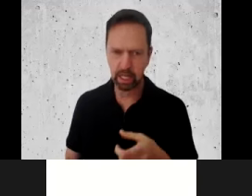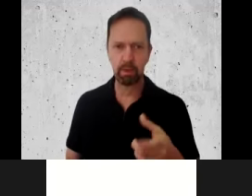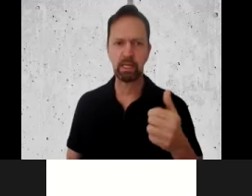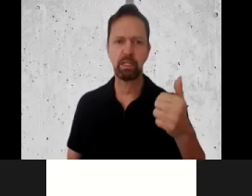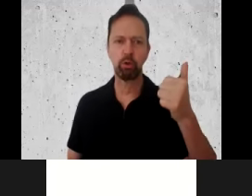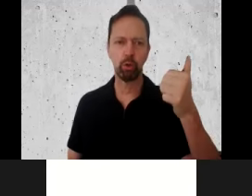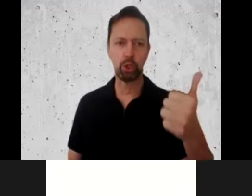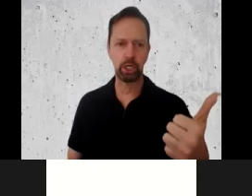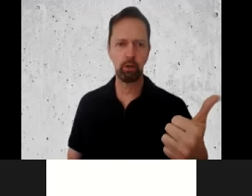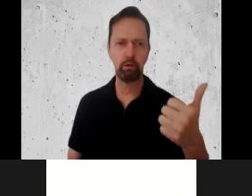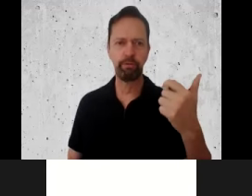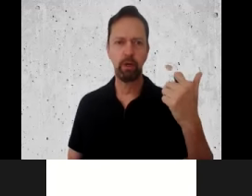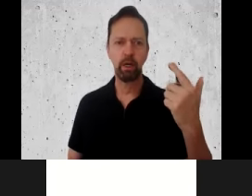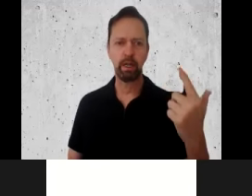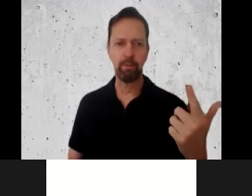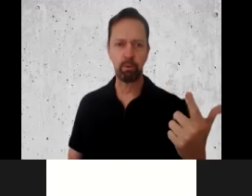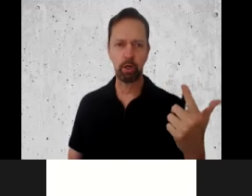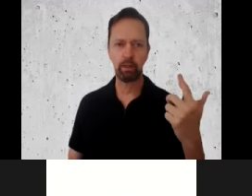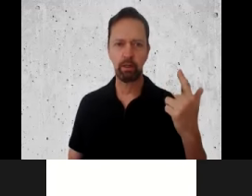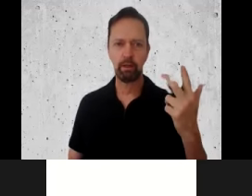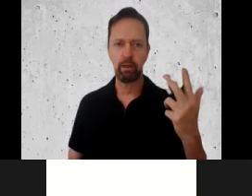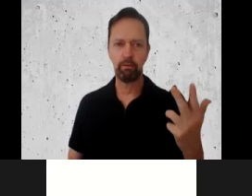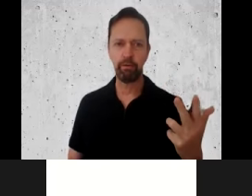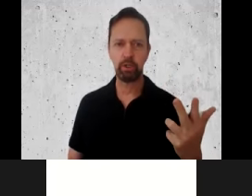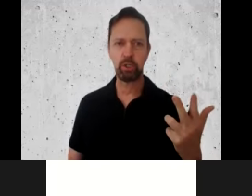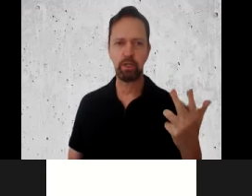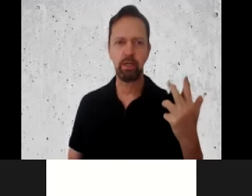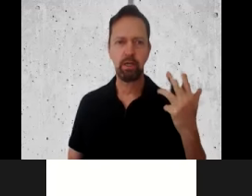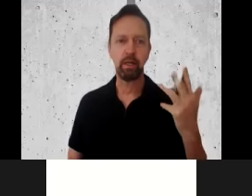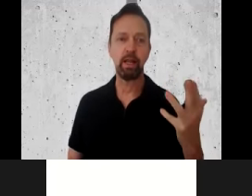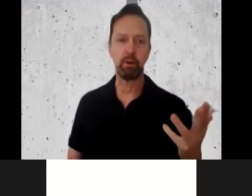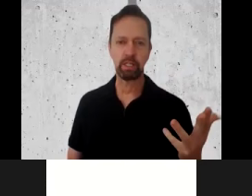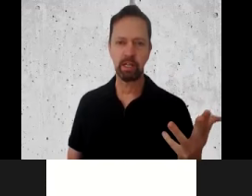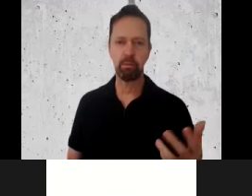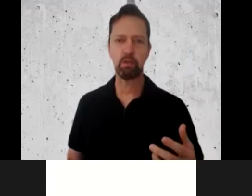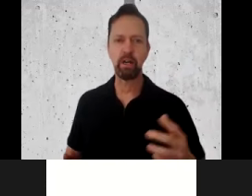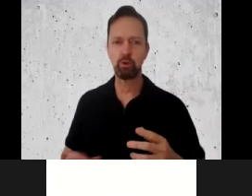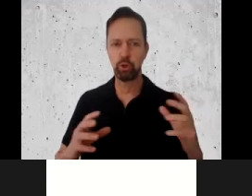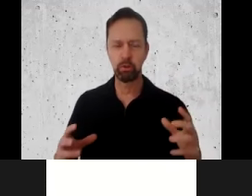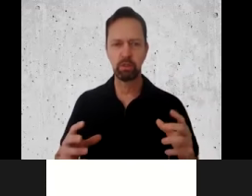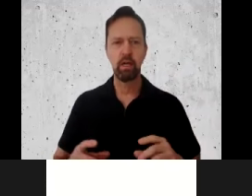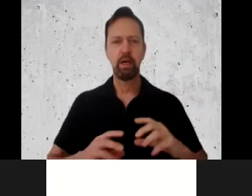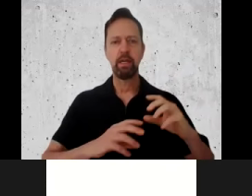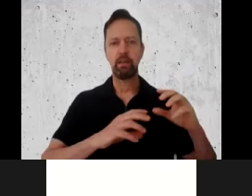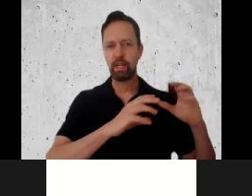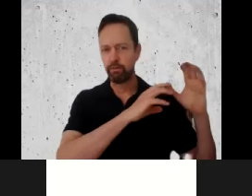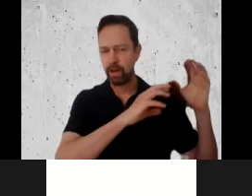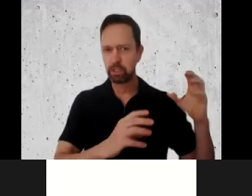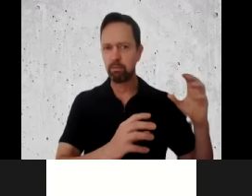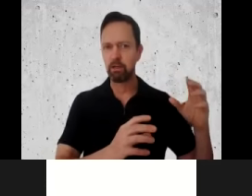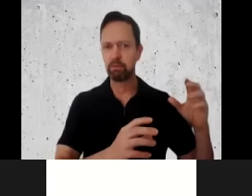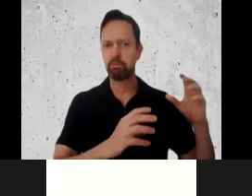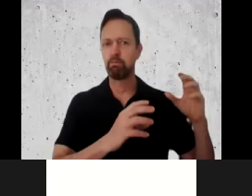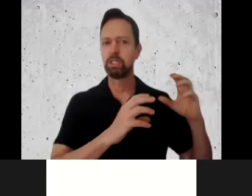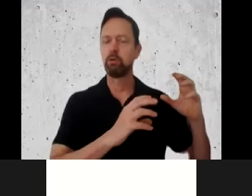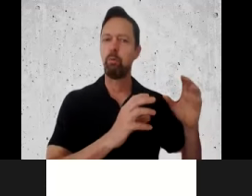o Luiz Guilherme até citou, do Jankoff, Laporta, Vishni, Larry Summers, vários outros, e eles fizeram